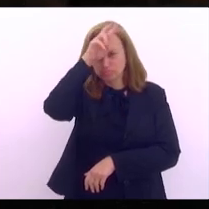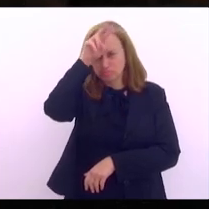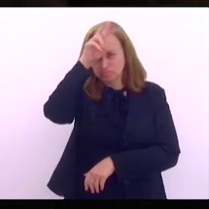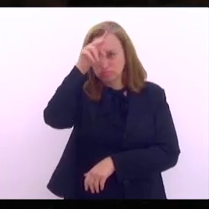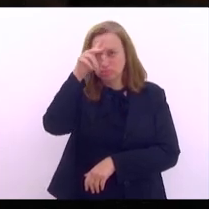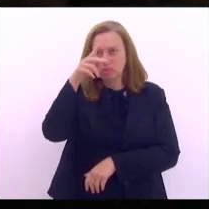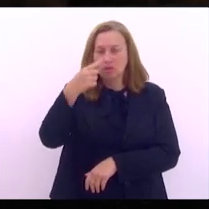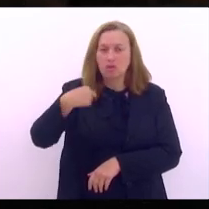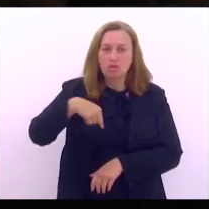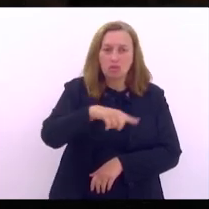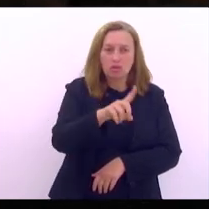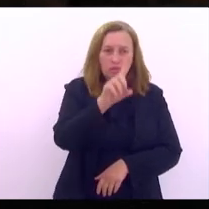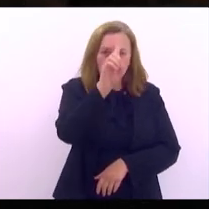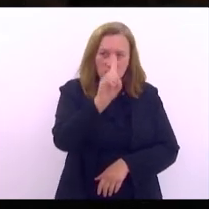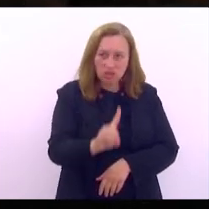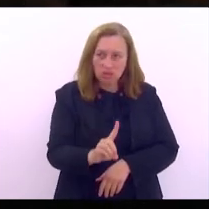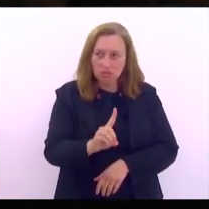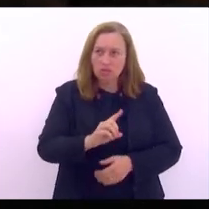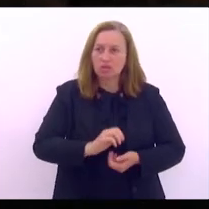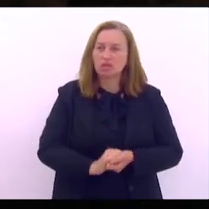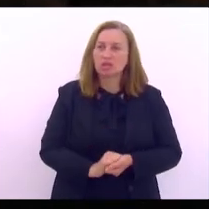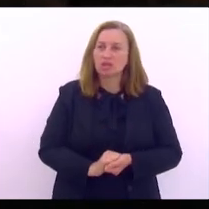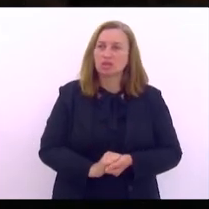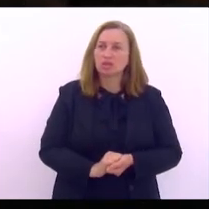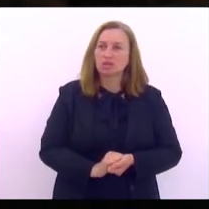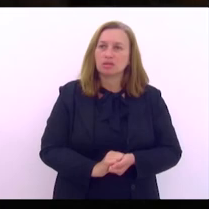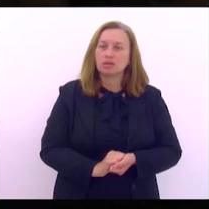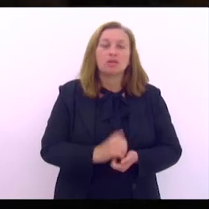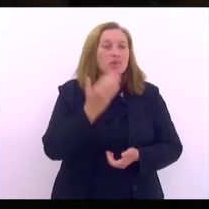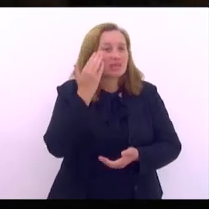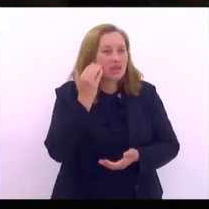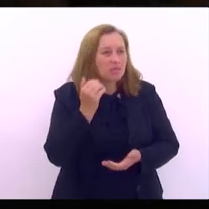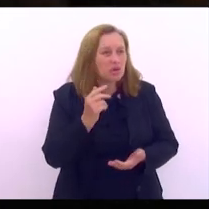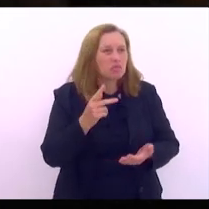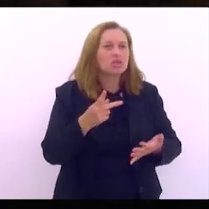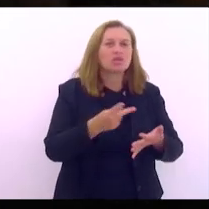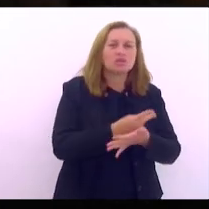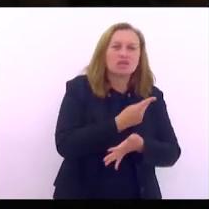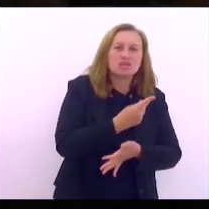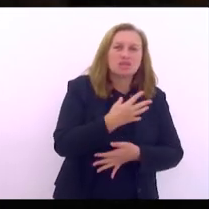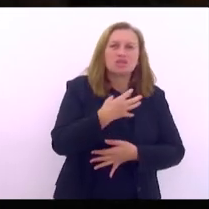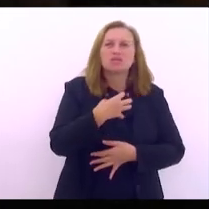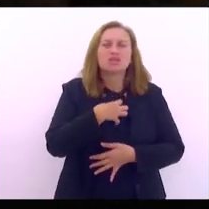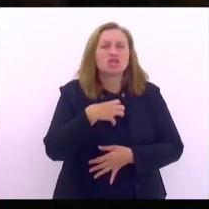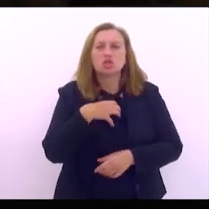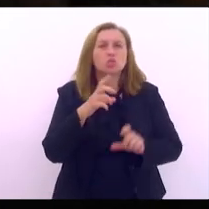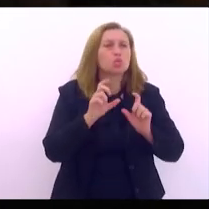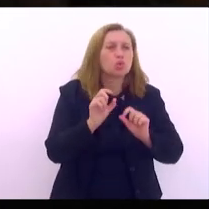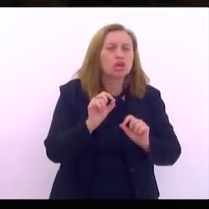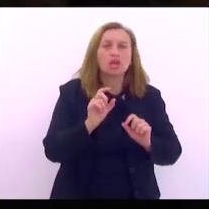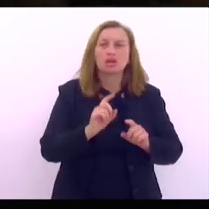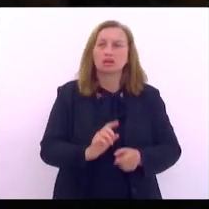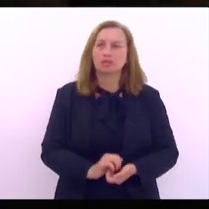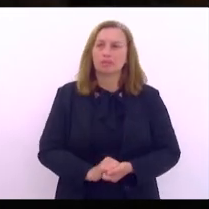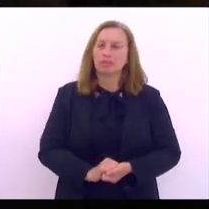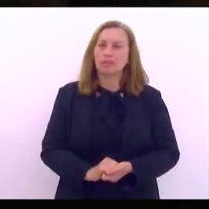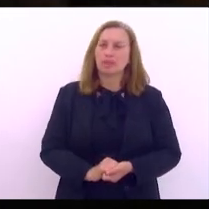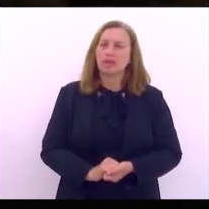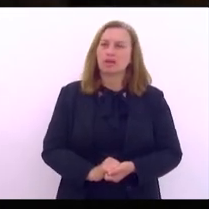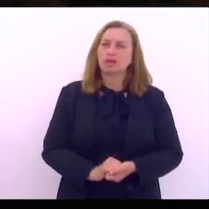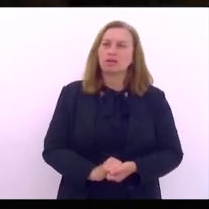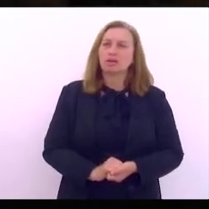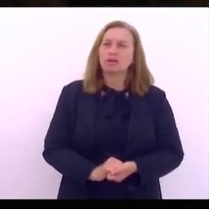a diretoria para se recostar, saber o que estava acontecendo, e